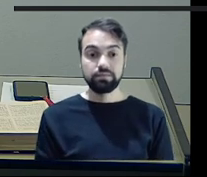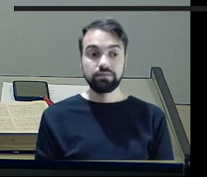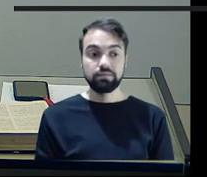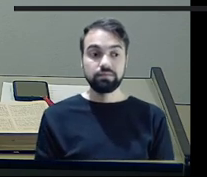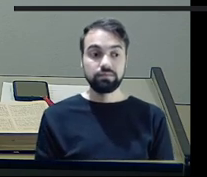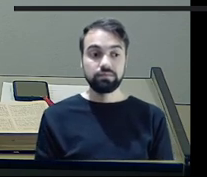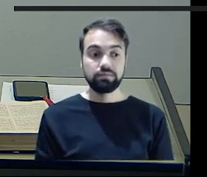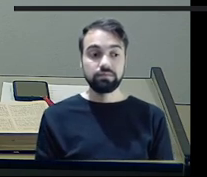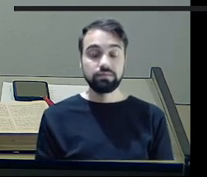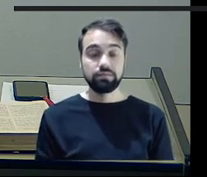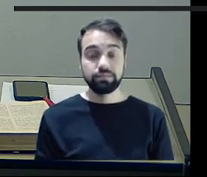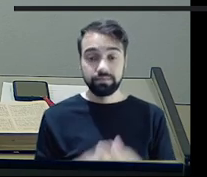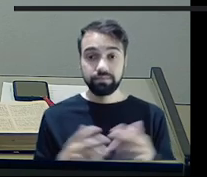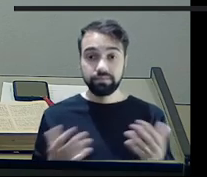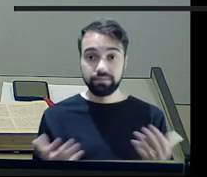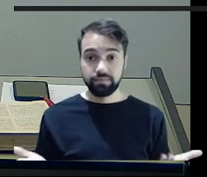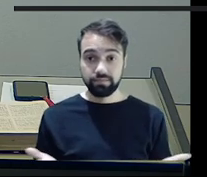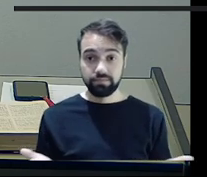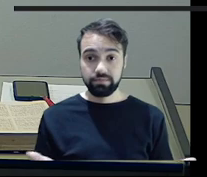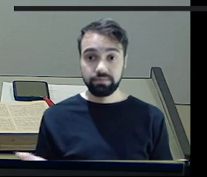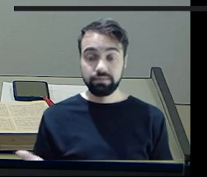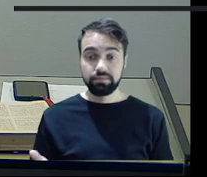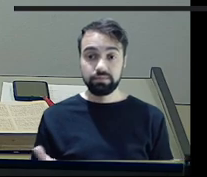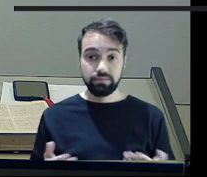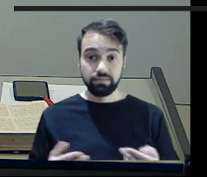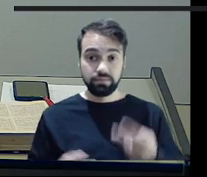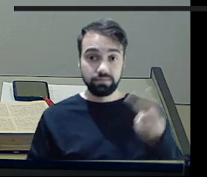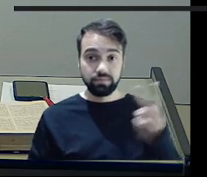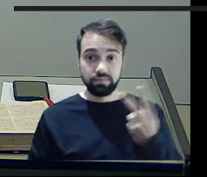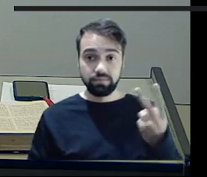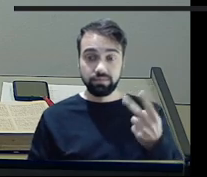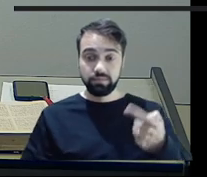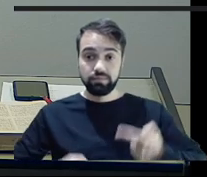Está em segunda discussão.